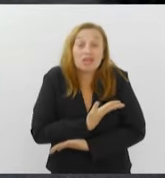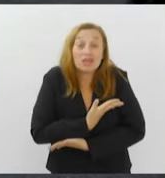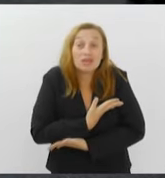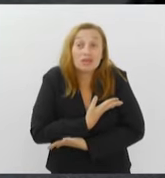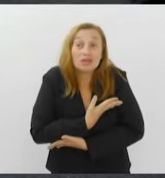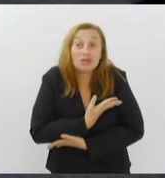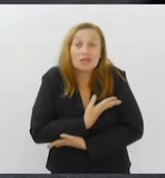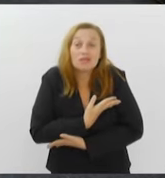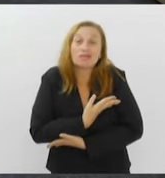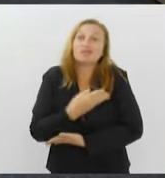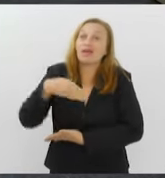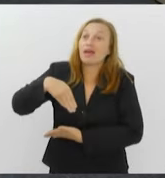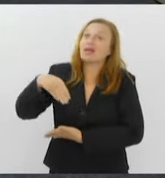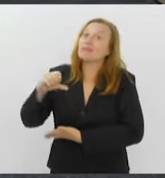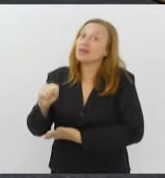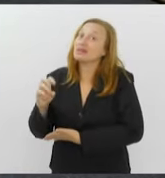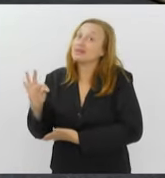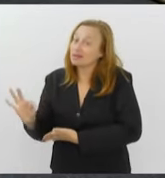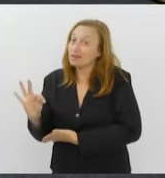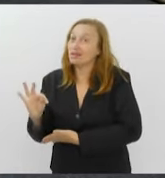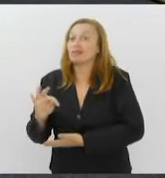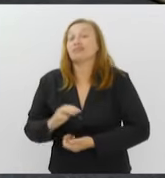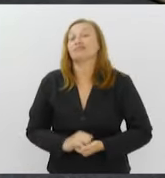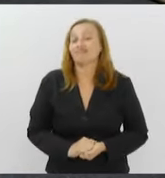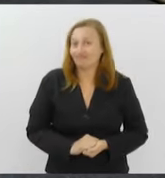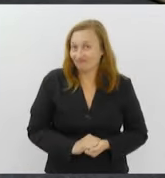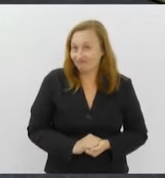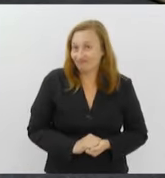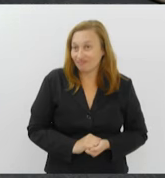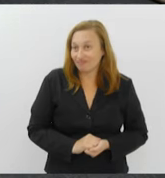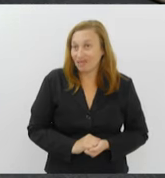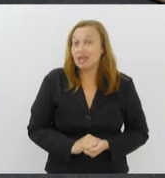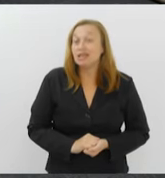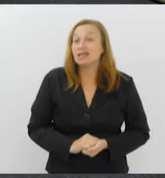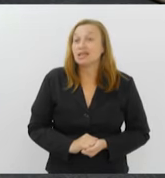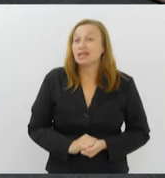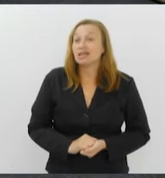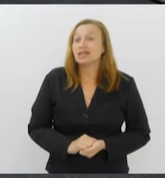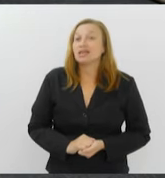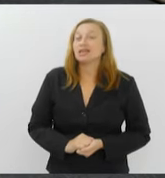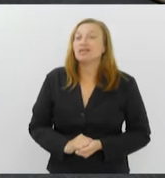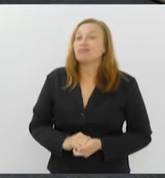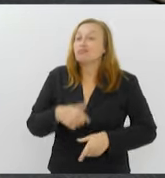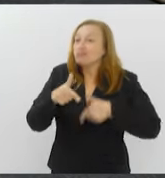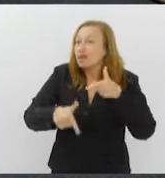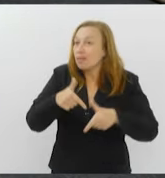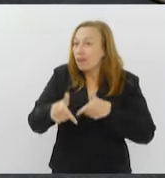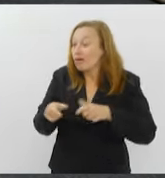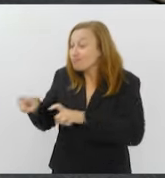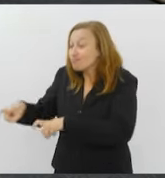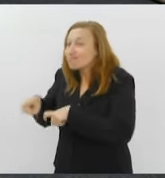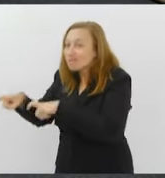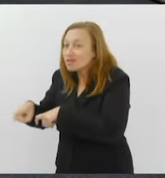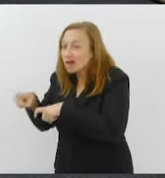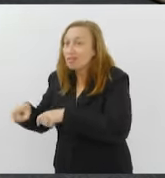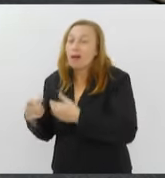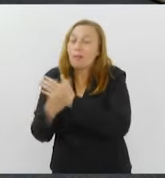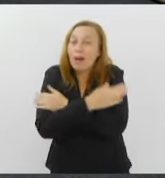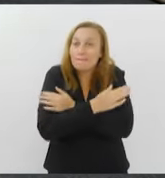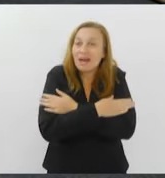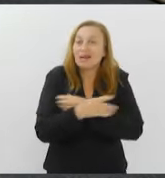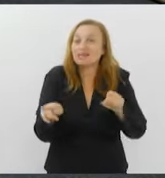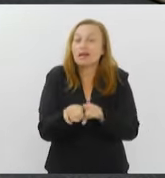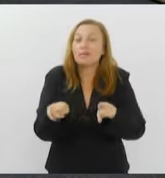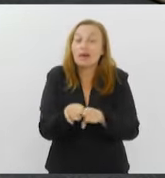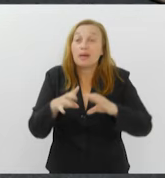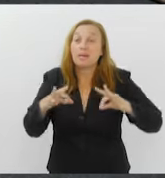companheiras que fazem no dia a dia, né, acontecer o Armazém do Campo. Mandar um abraço também para